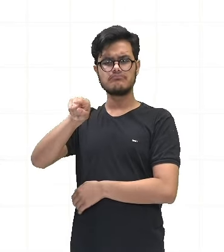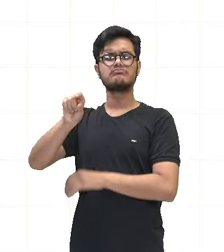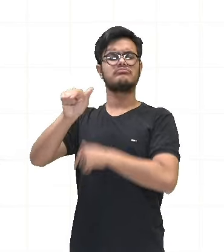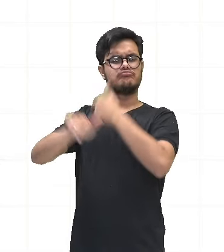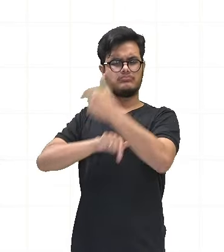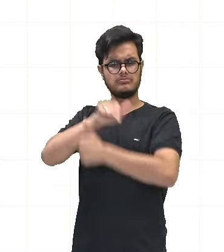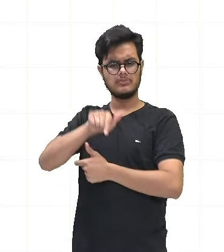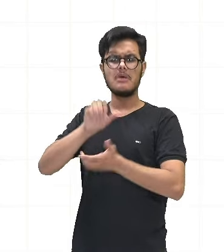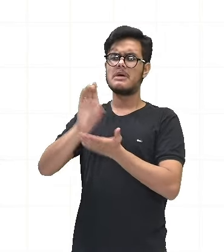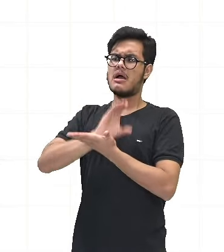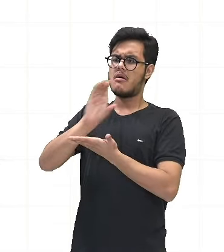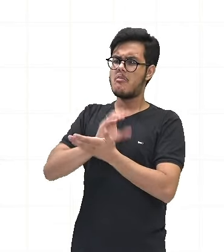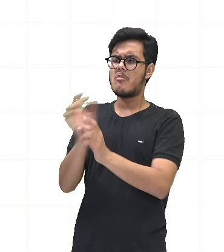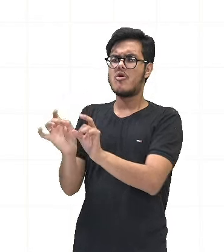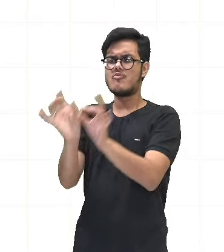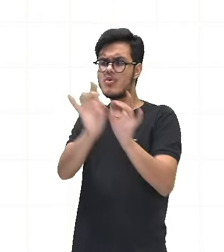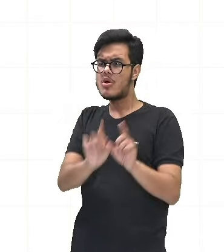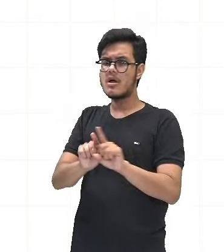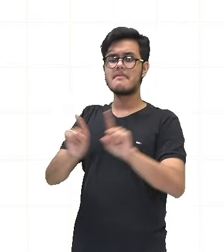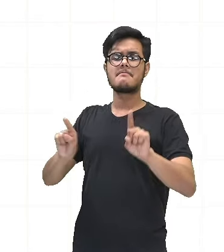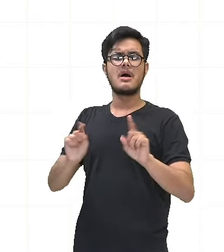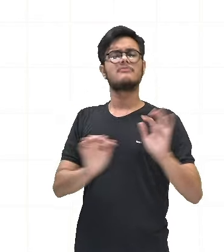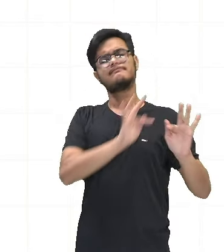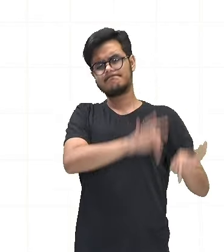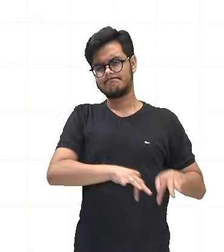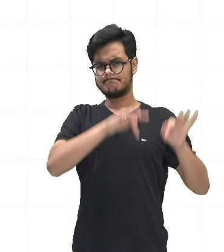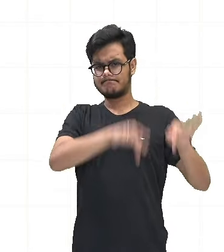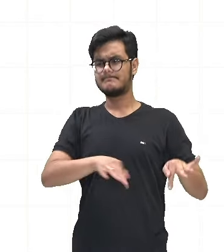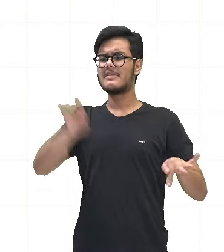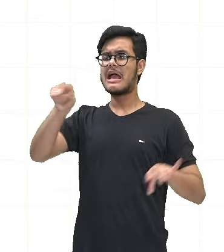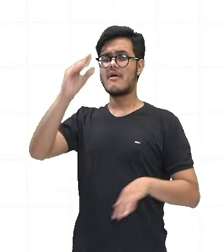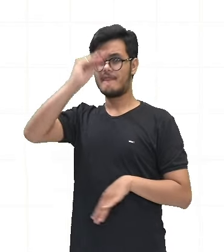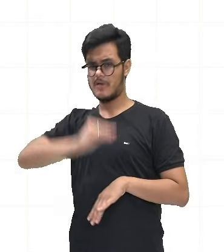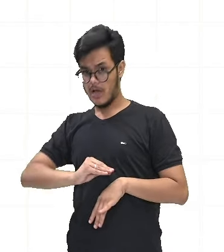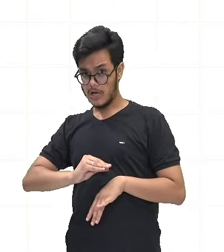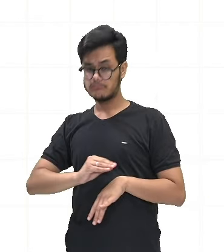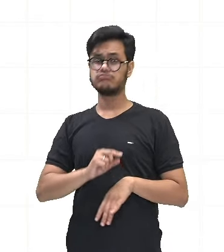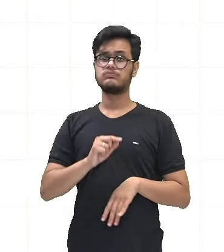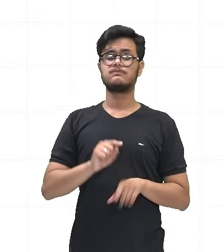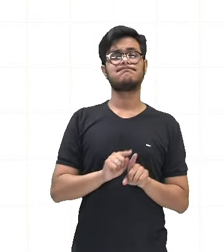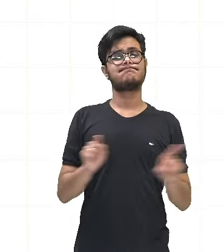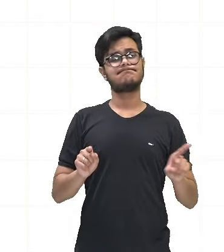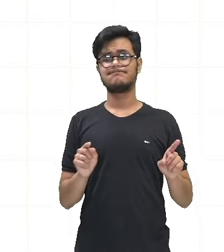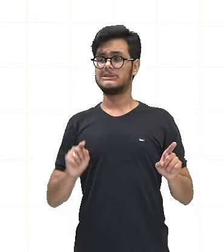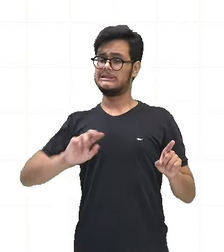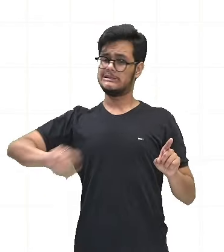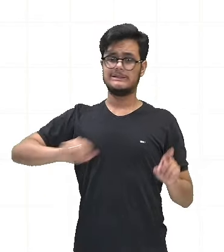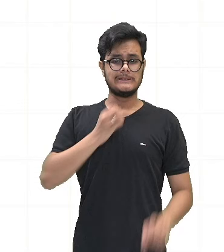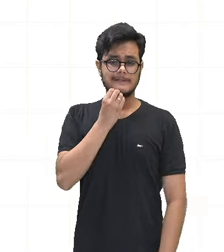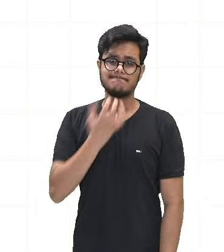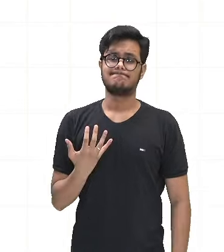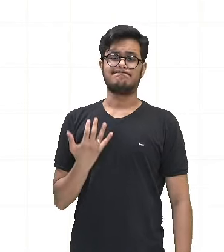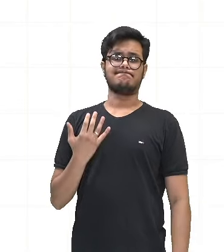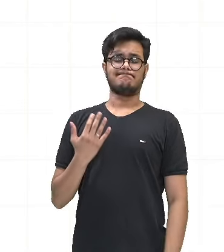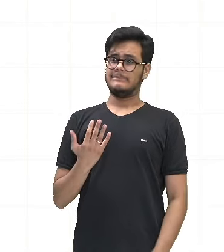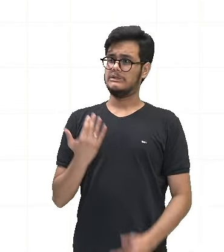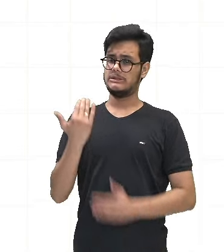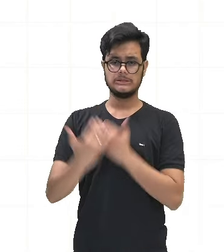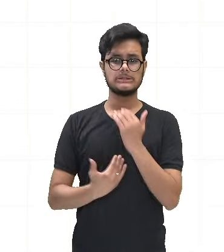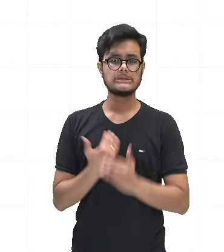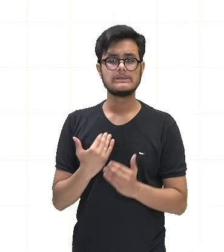trabalhavam com comércio, mas durante o momento do feudalismo, o comércio ele não era tão desenvolvido, então